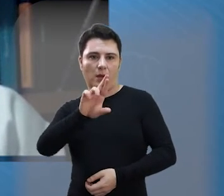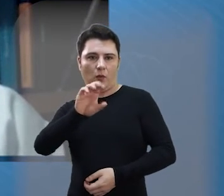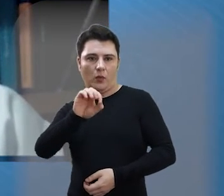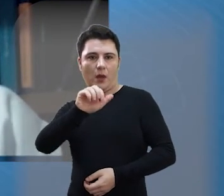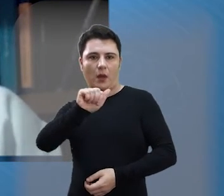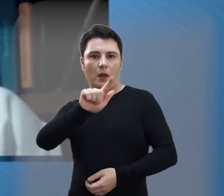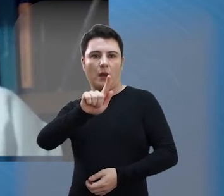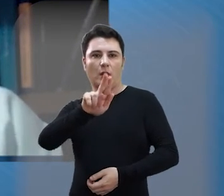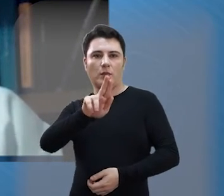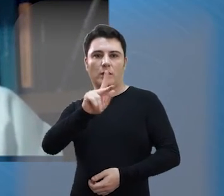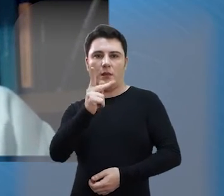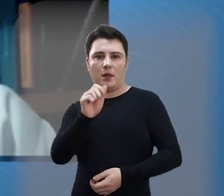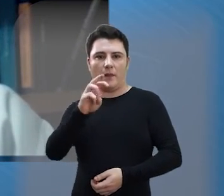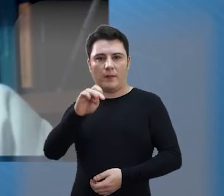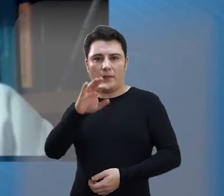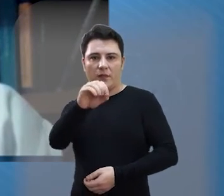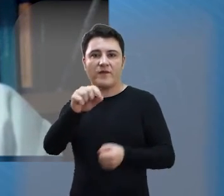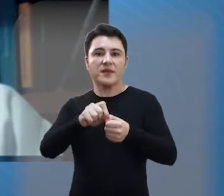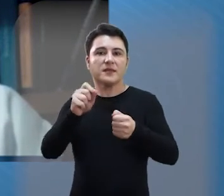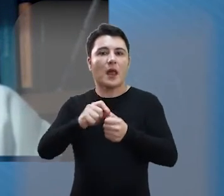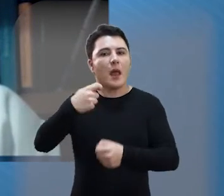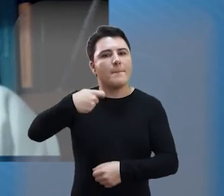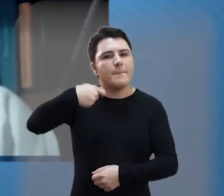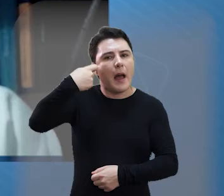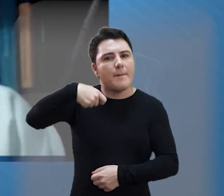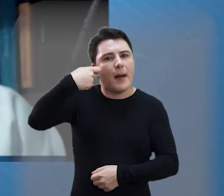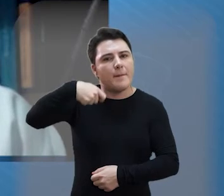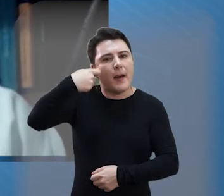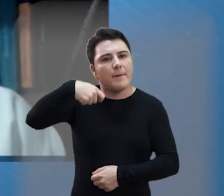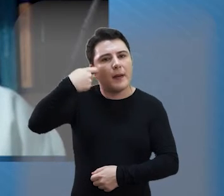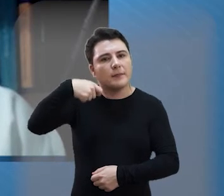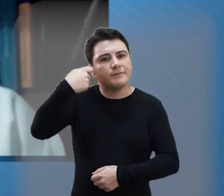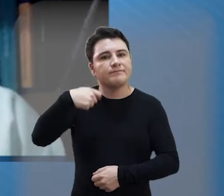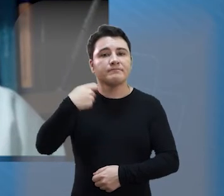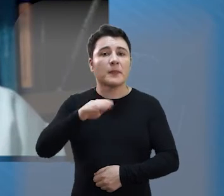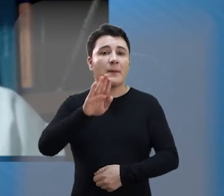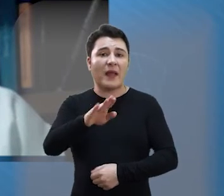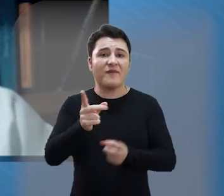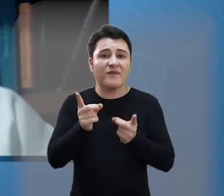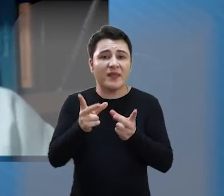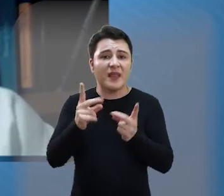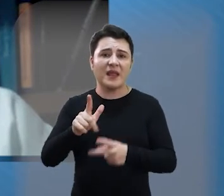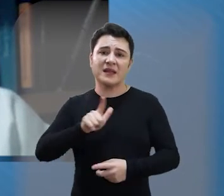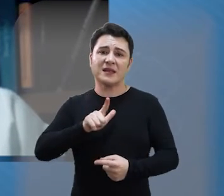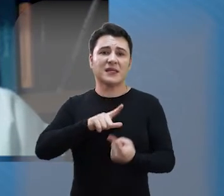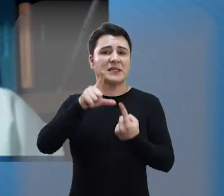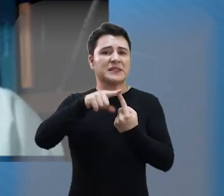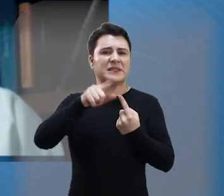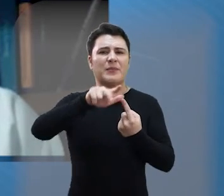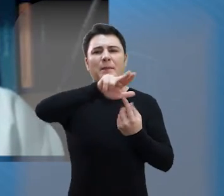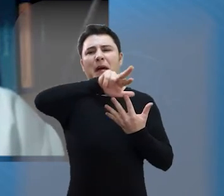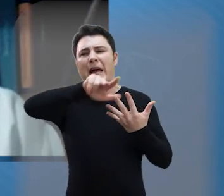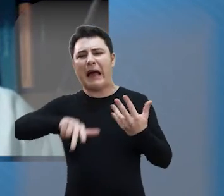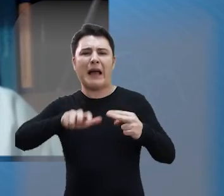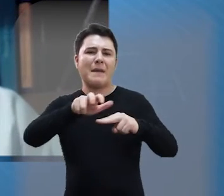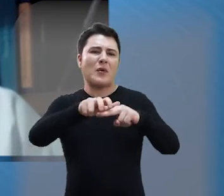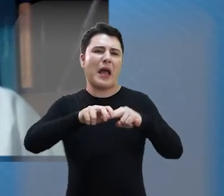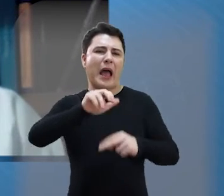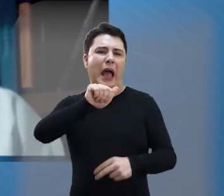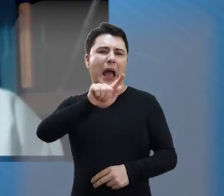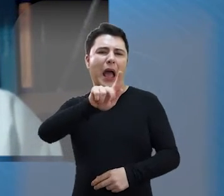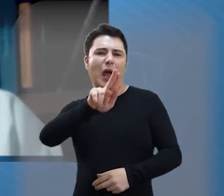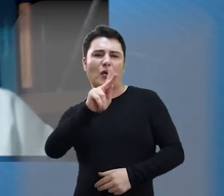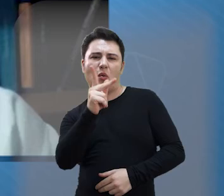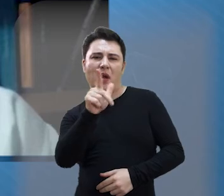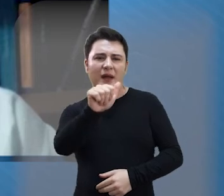por roller. Roller é o aparelhinho que a gente esfrega no rosto. E esses rollers, eles são vendidos em diversos tamanhos de